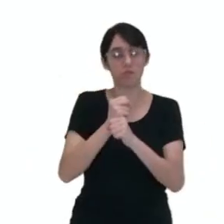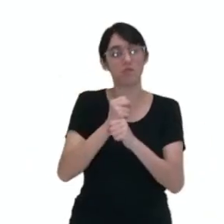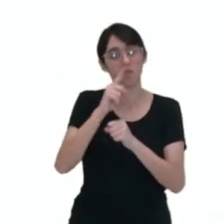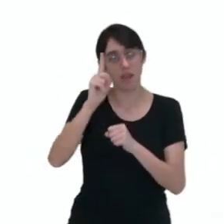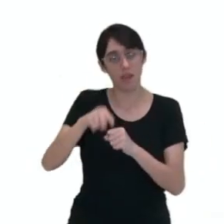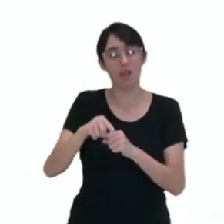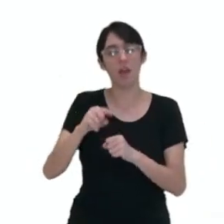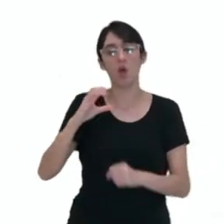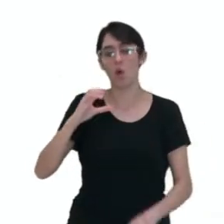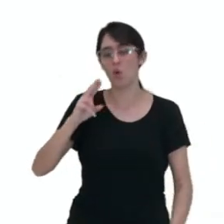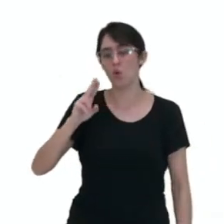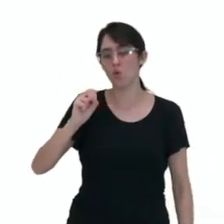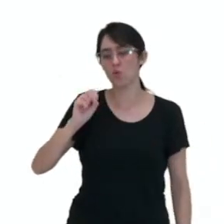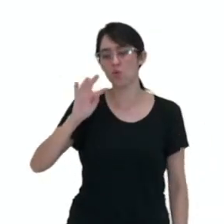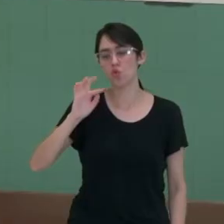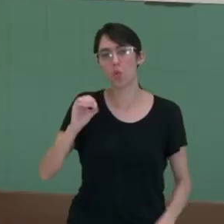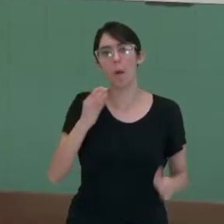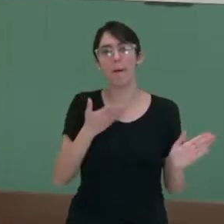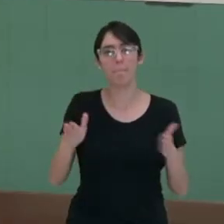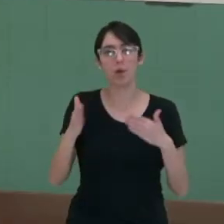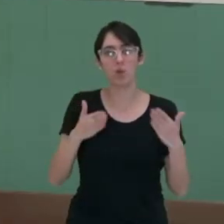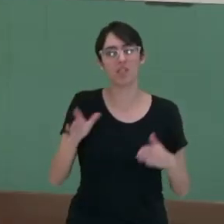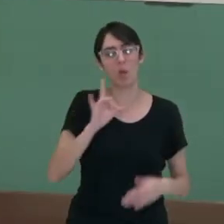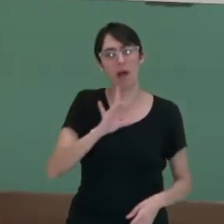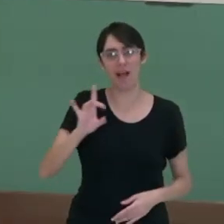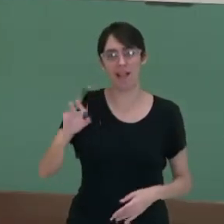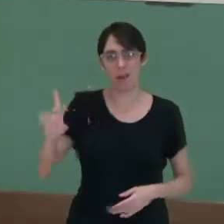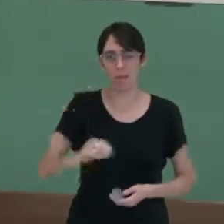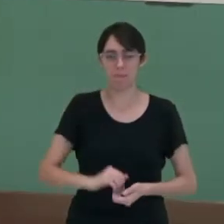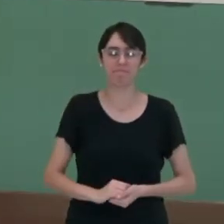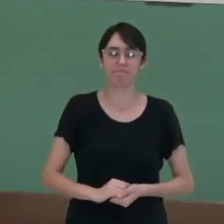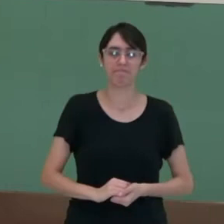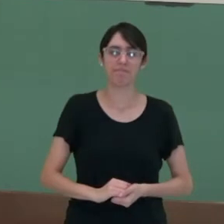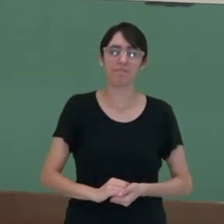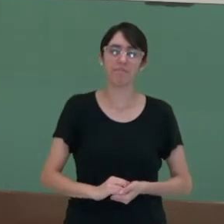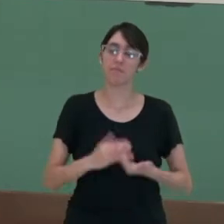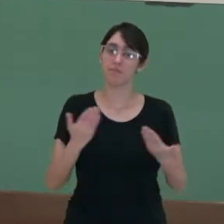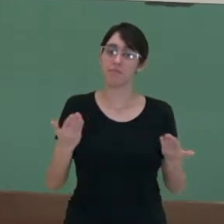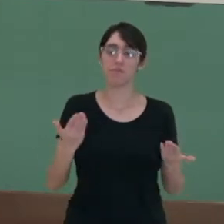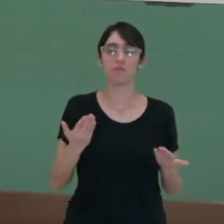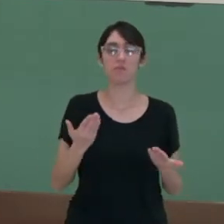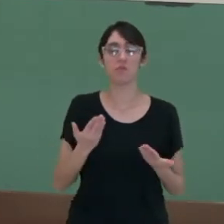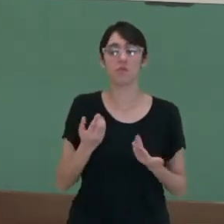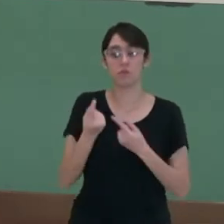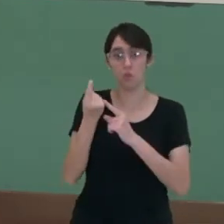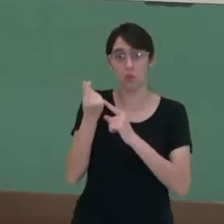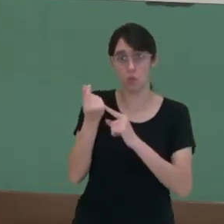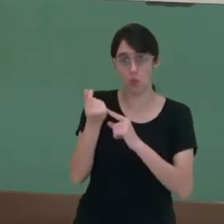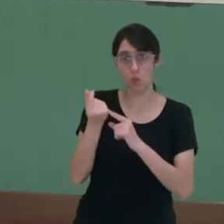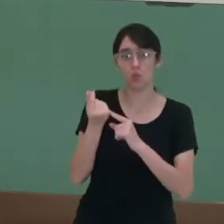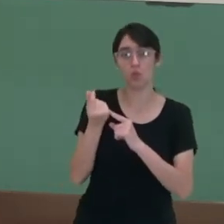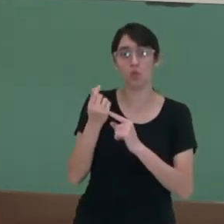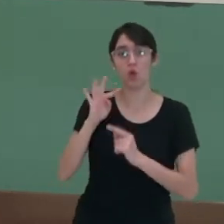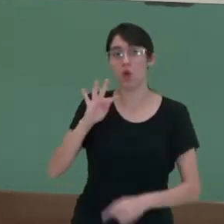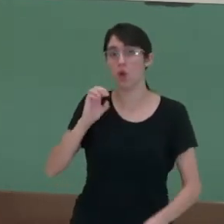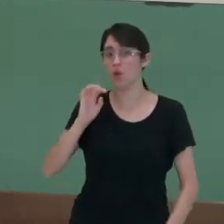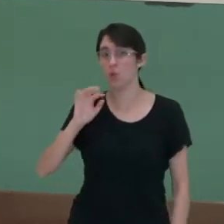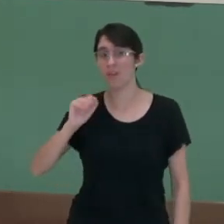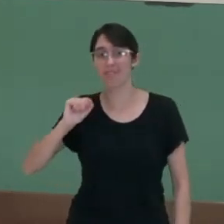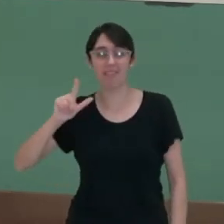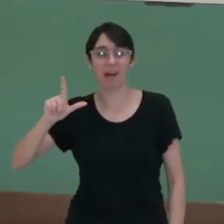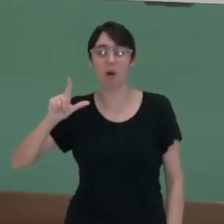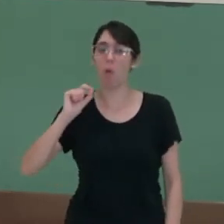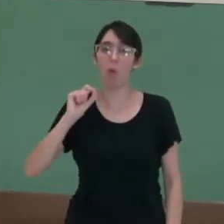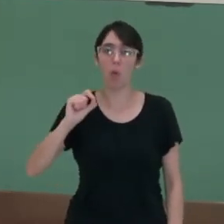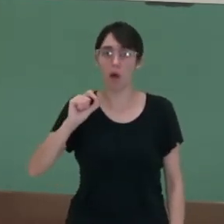de cada uma das unidades, correto? Então a gente pode dizer que o custo total de produção vai ser